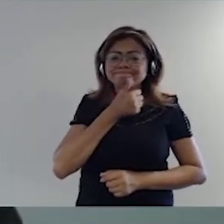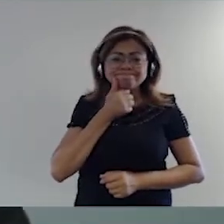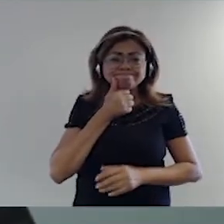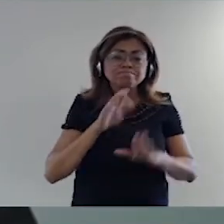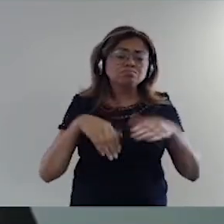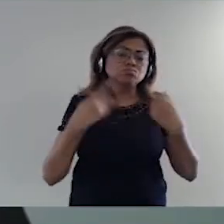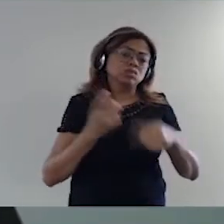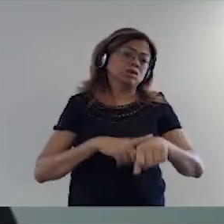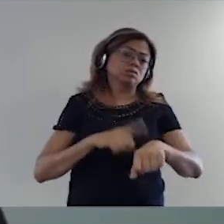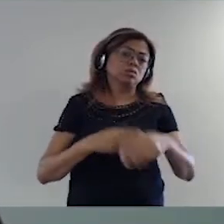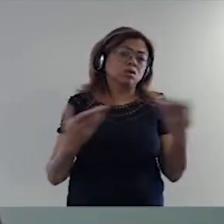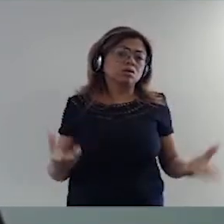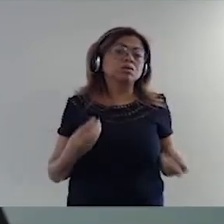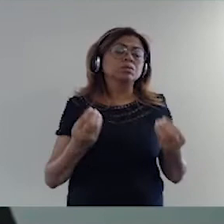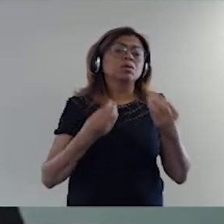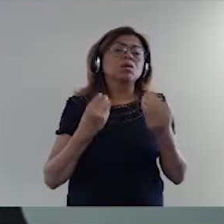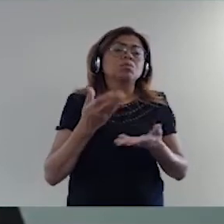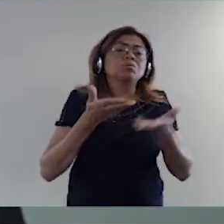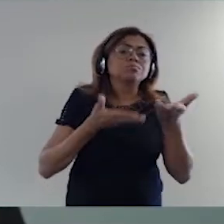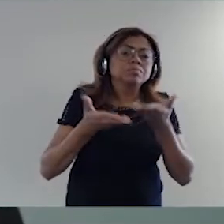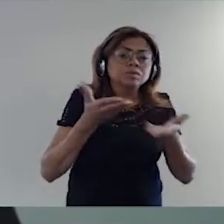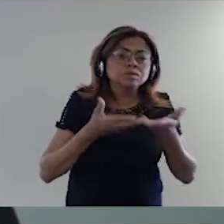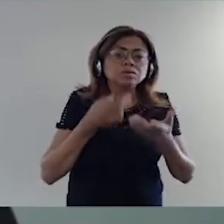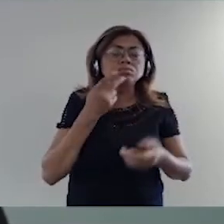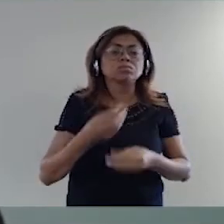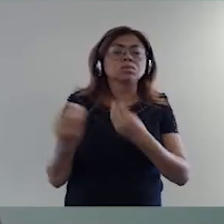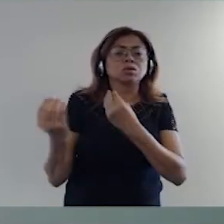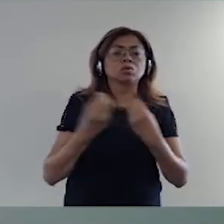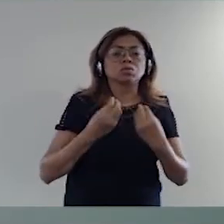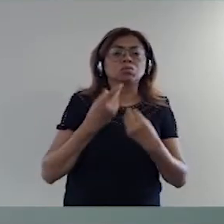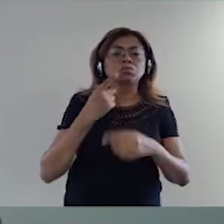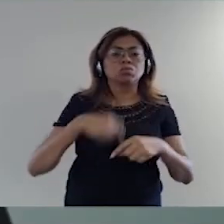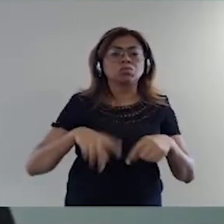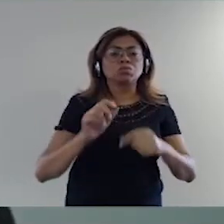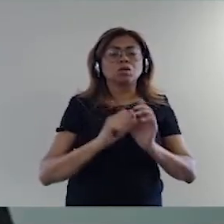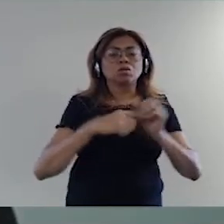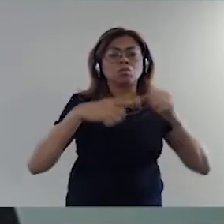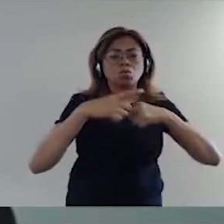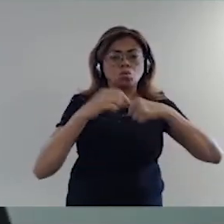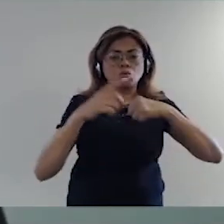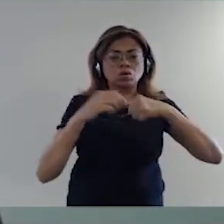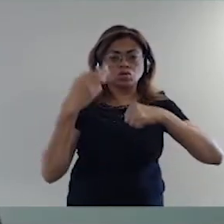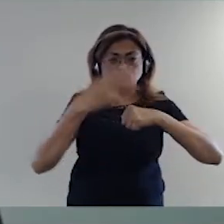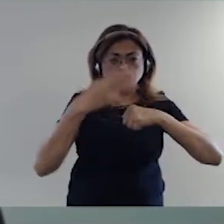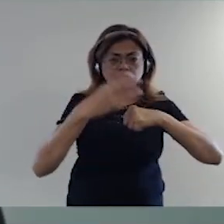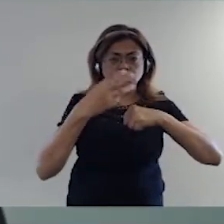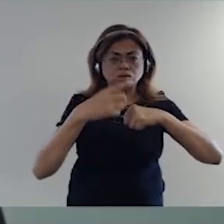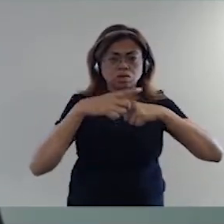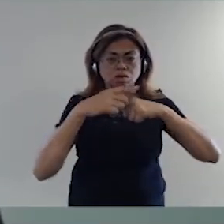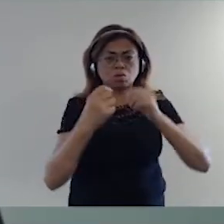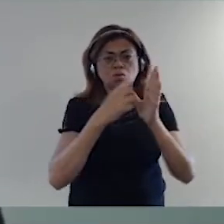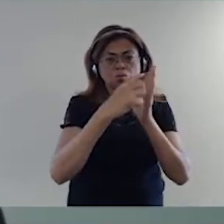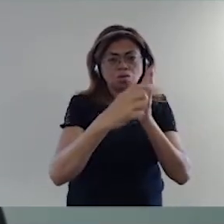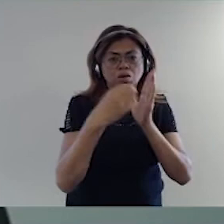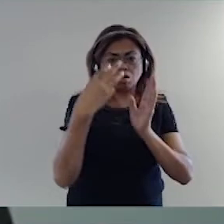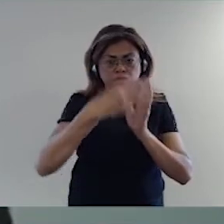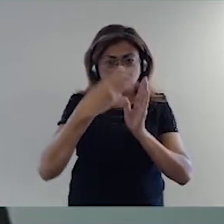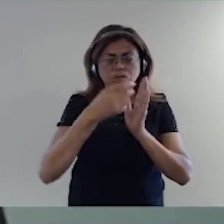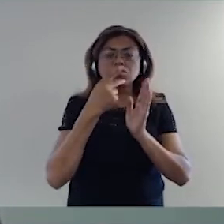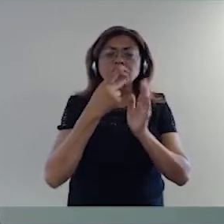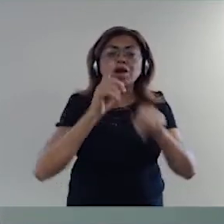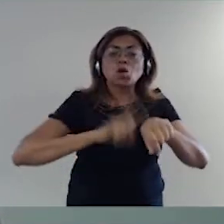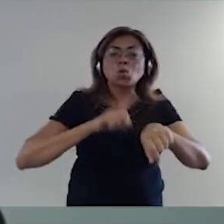se ele é o mais sacrificado neste momento, o tratamento que foi dado pelo artigo 3º, parágrafo 3º, em relação aos